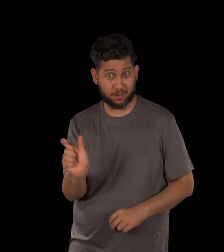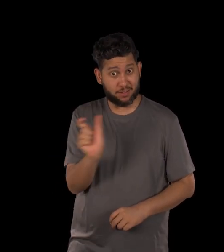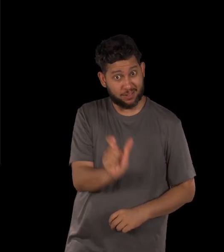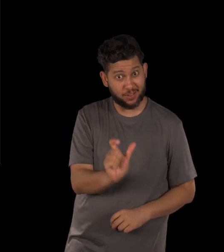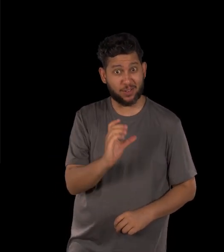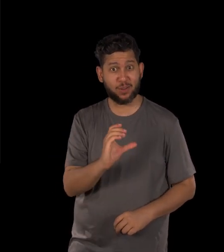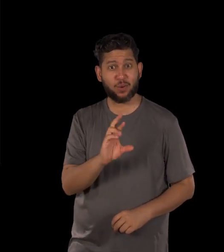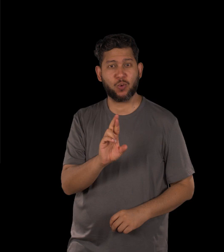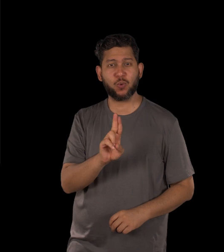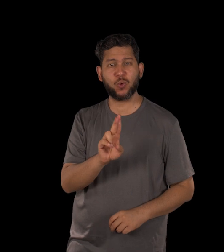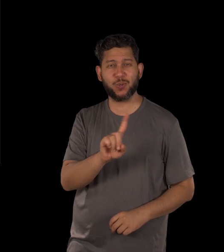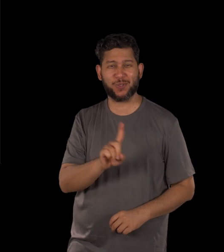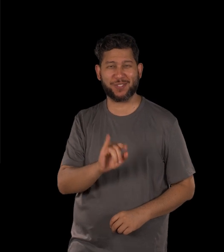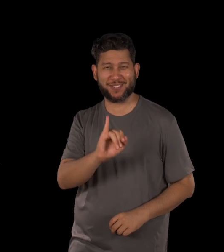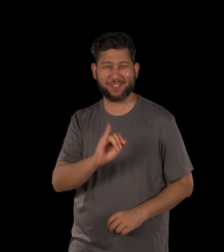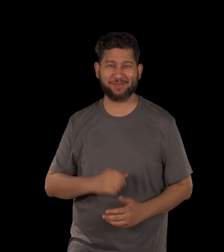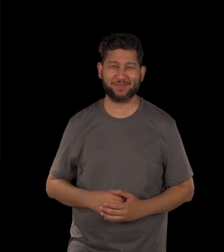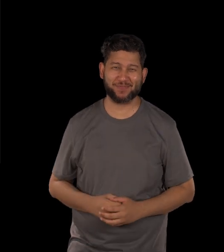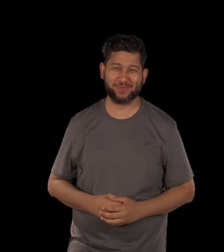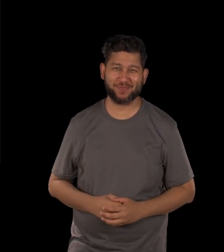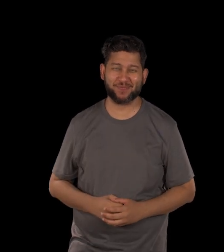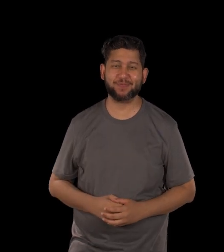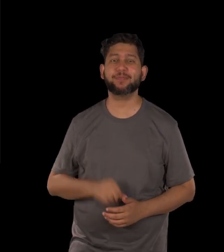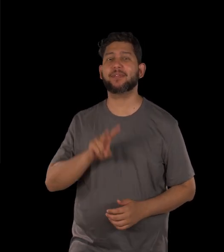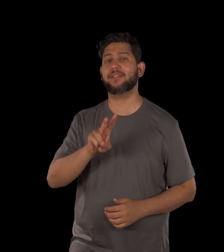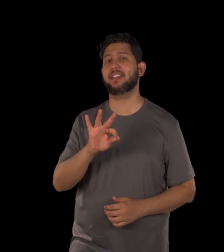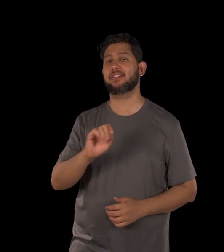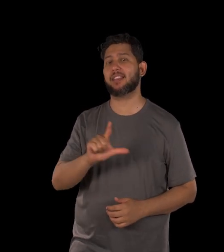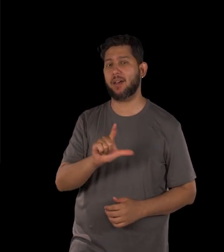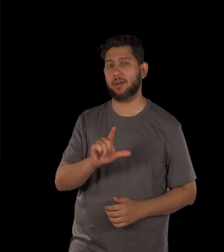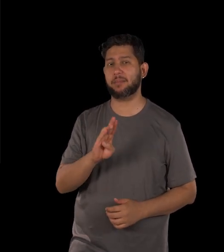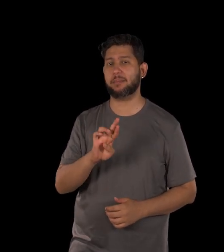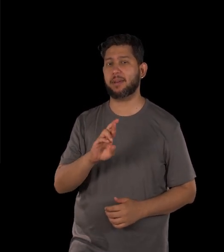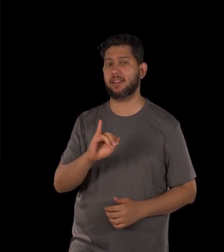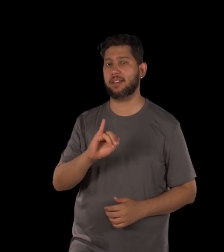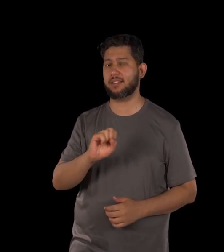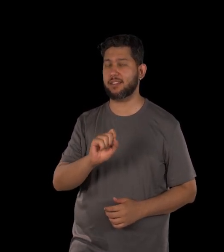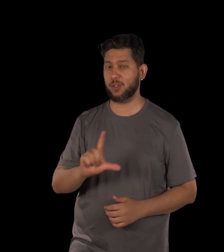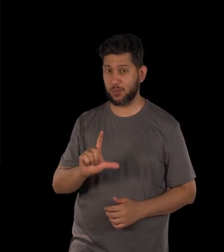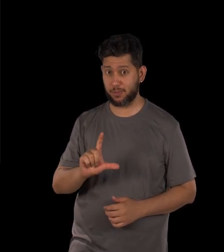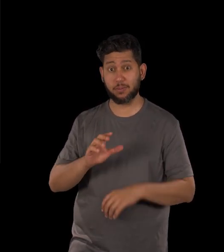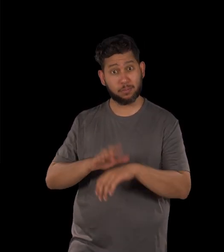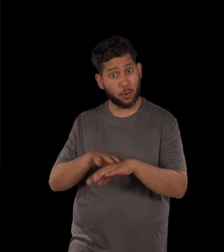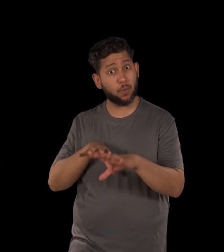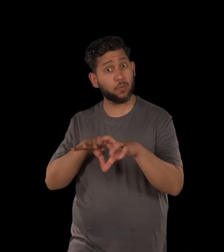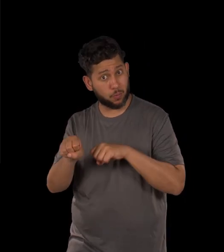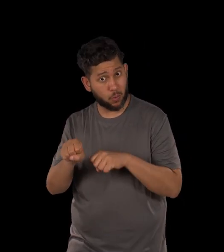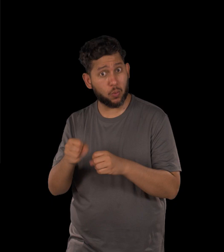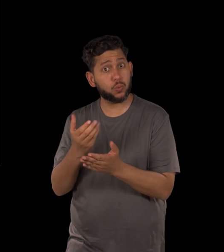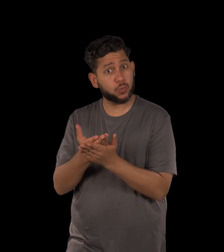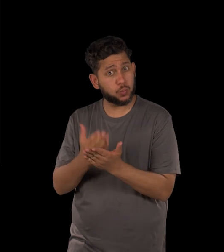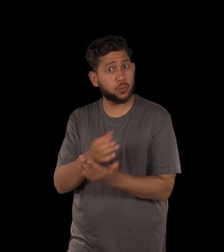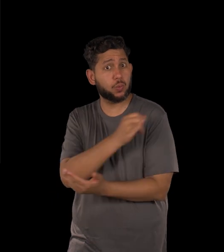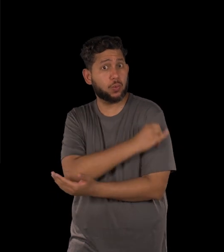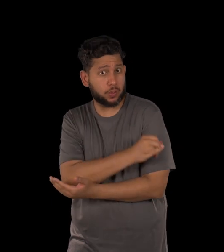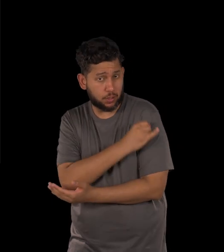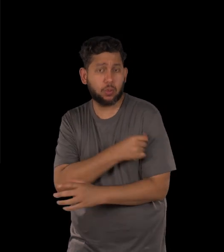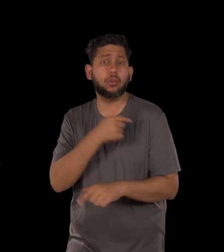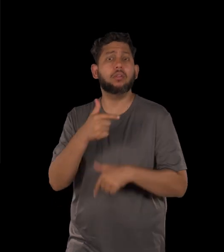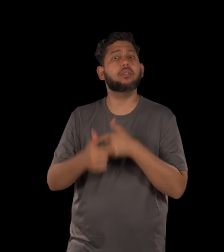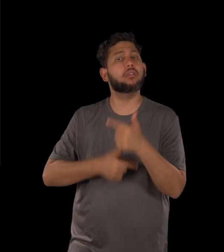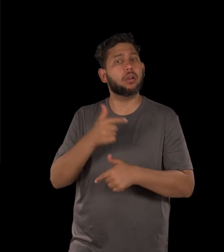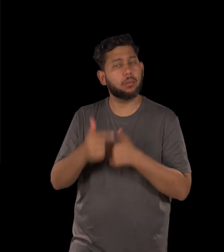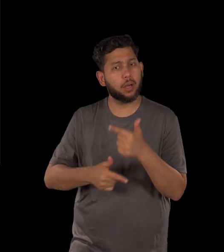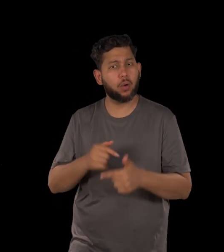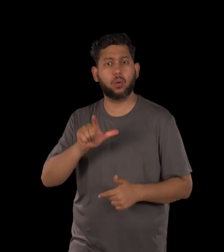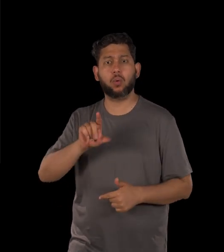Vital Brasil. Nascido em Campanha, Minas Gerais, se formou na capital carioca. Trabalhou com Adolfo Lutz, Emílio Ribas